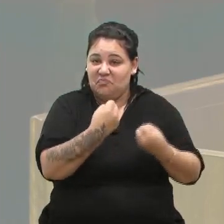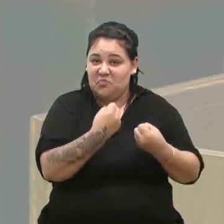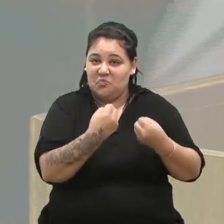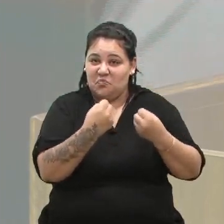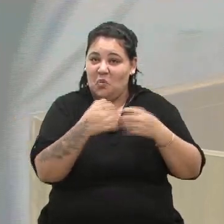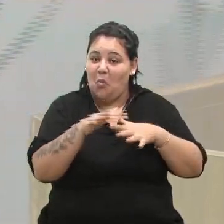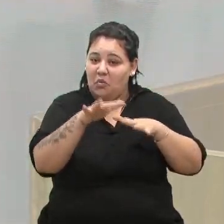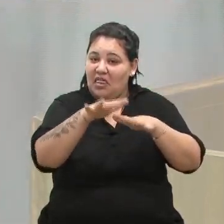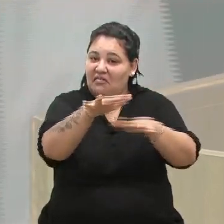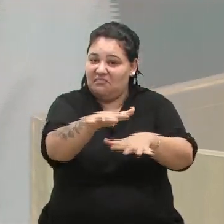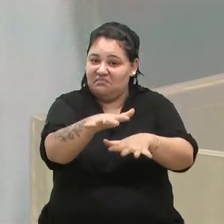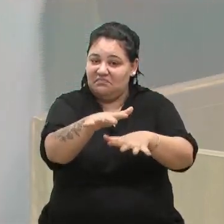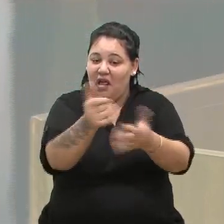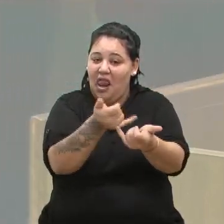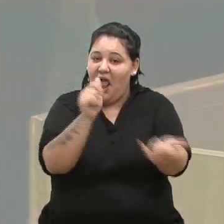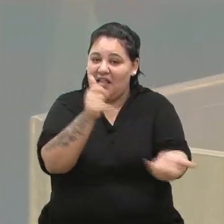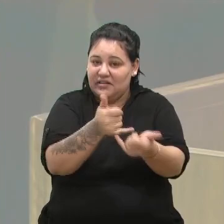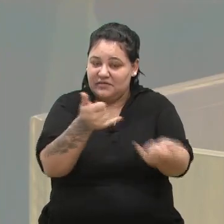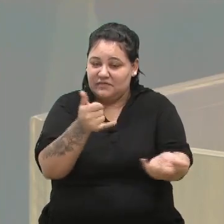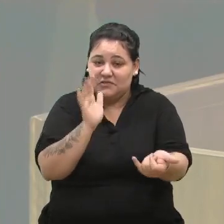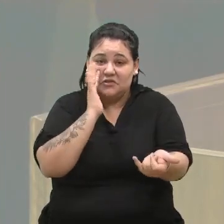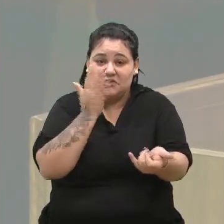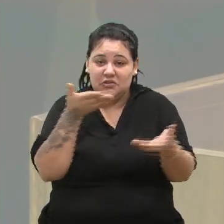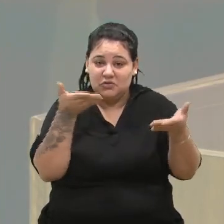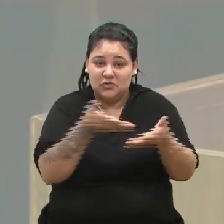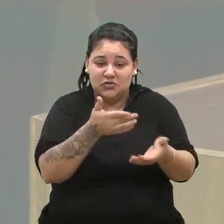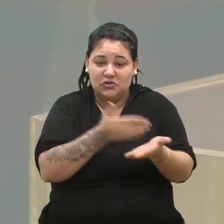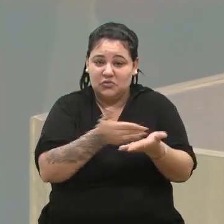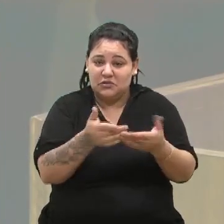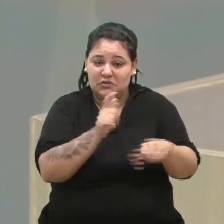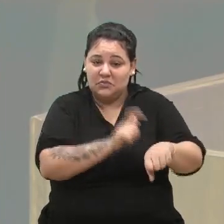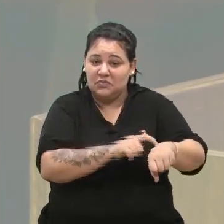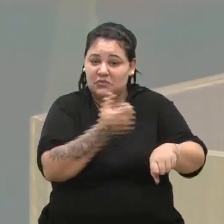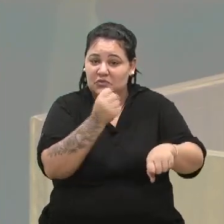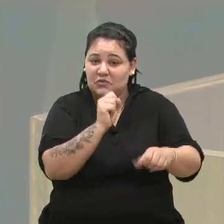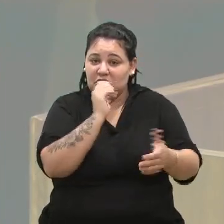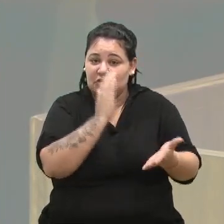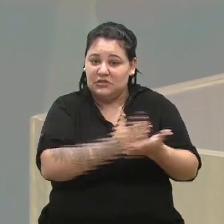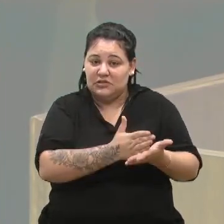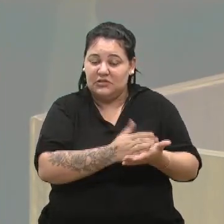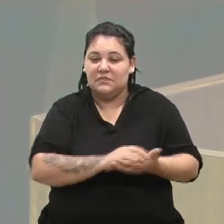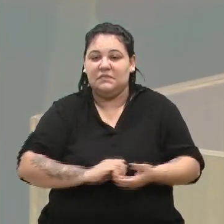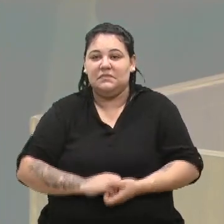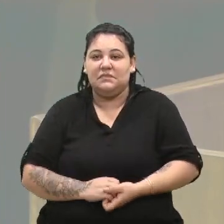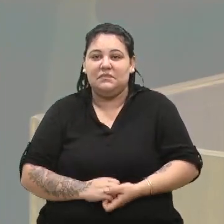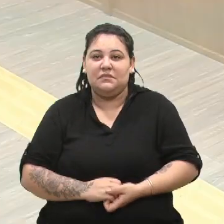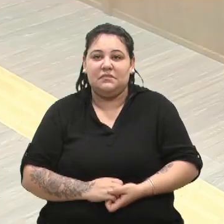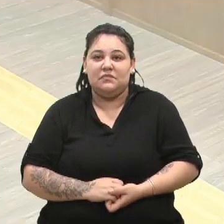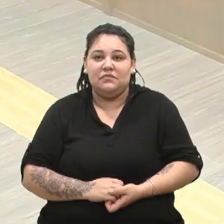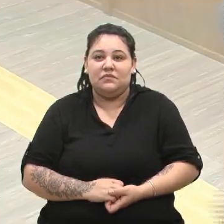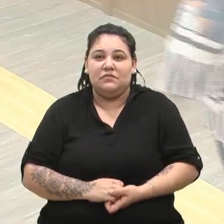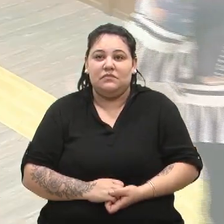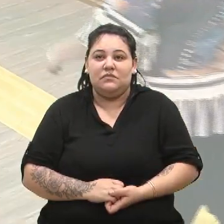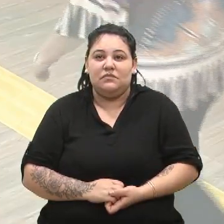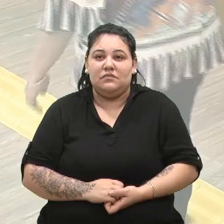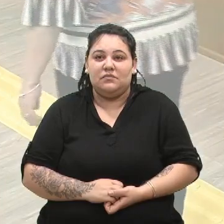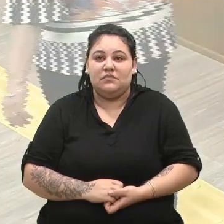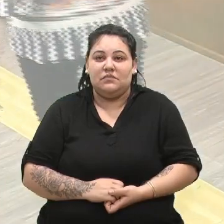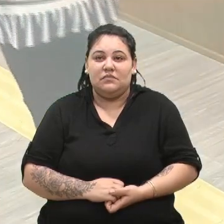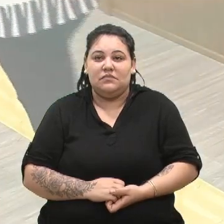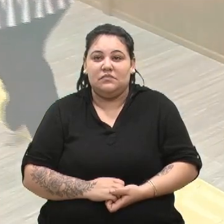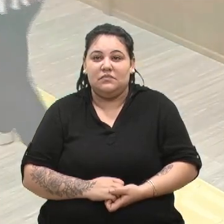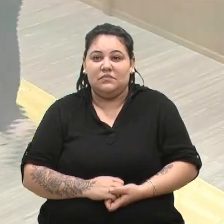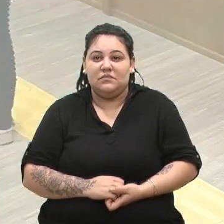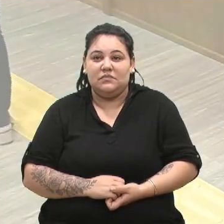ocorrerá hoje a partir das 18h30. A sua parte, vereador. Obrigado pela parte,